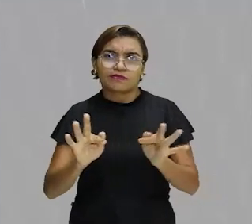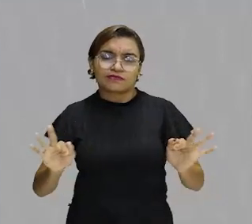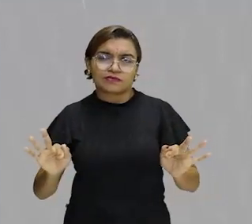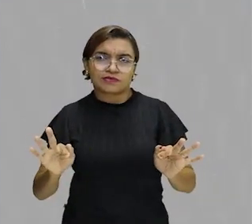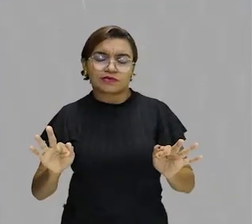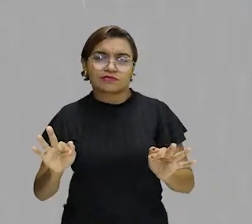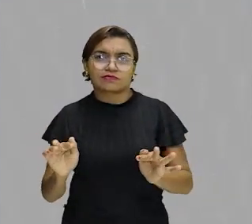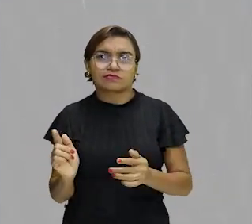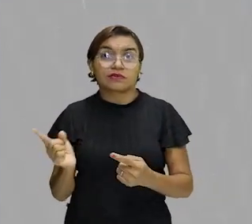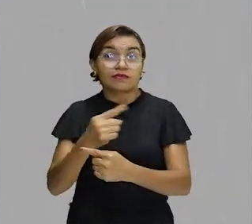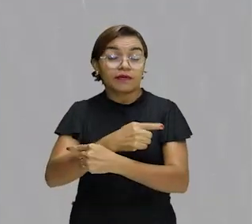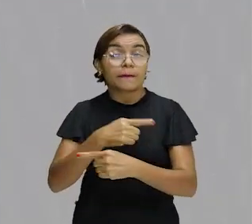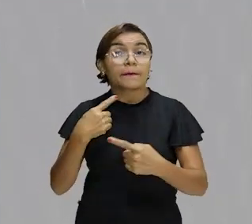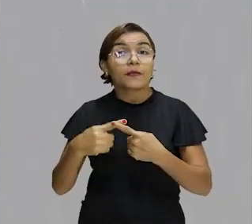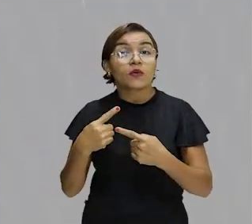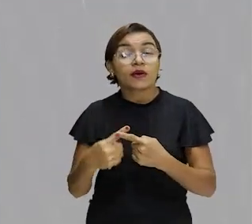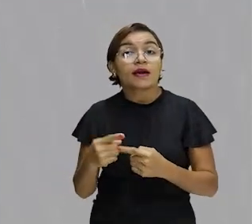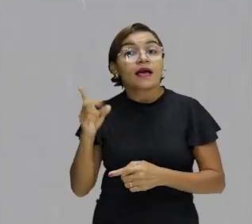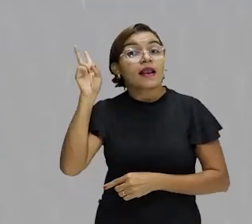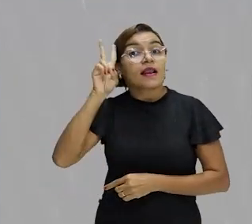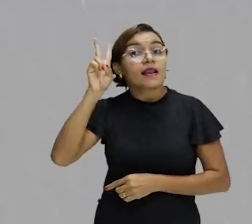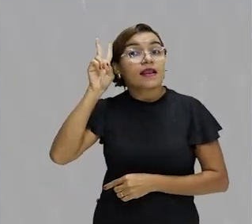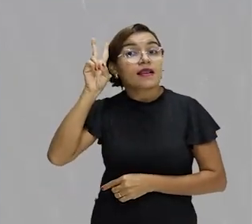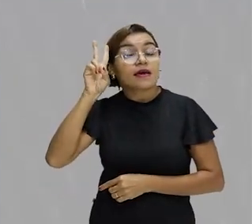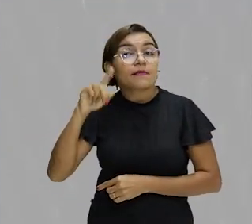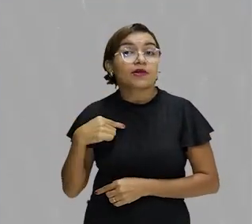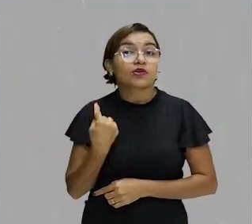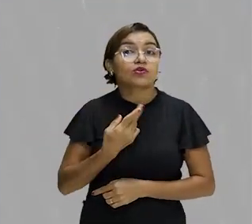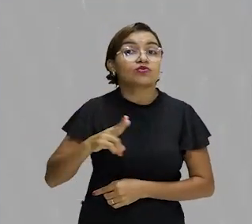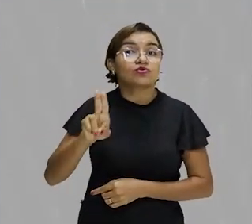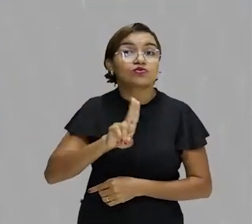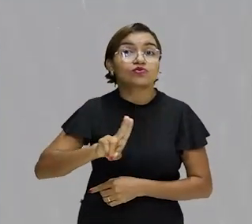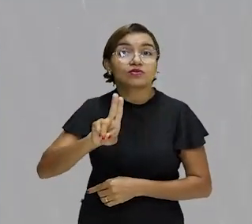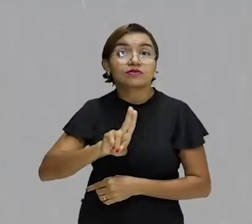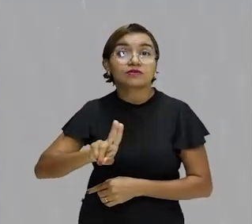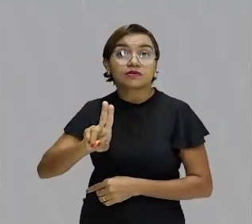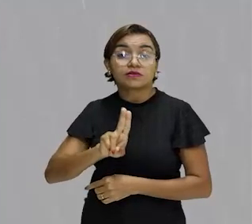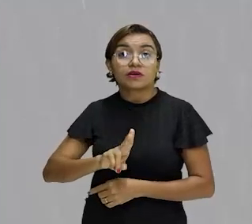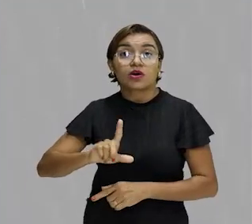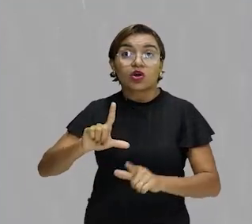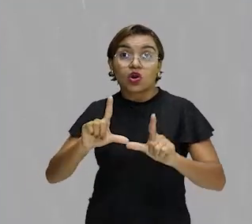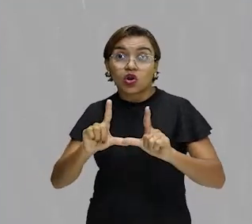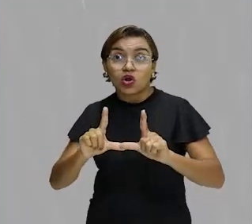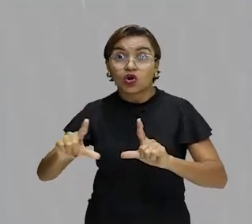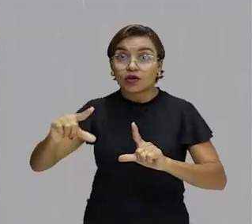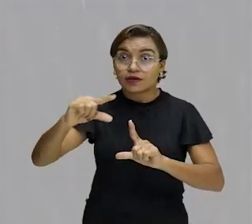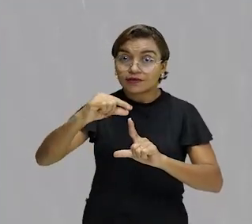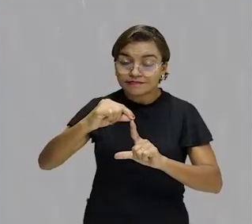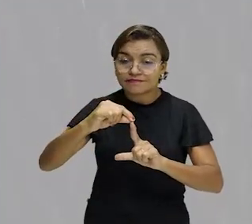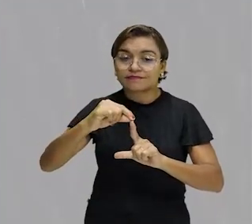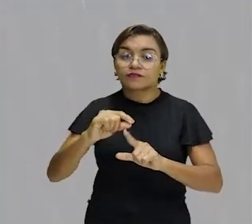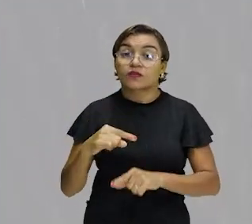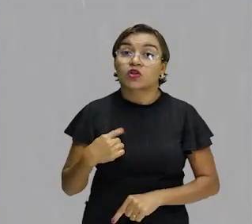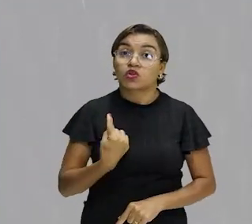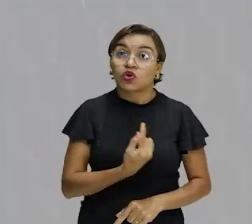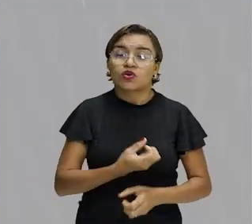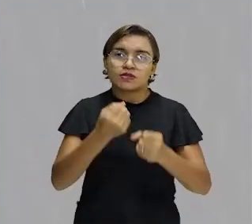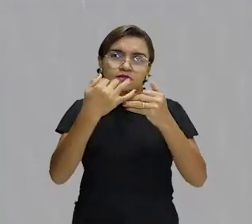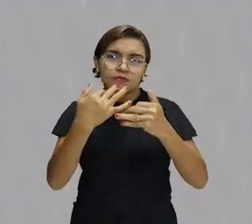de usar o g de y, eu posso escrever como f a menos 1 de y. E isso continua sendo o número